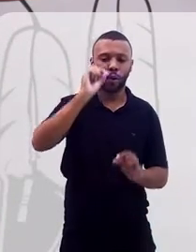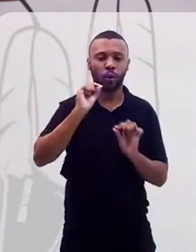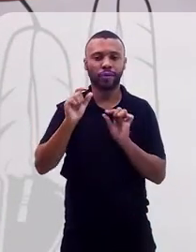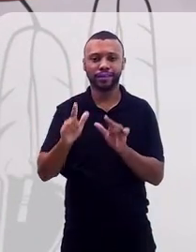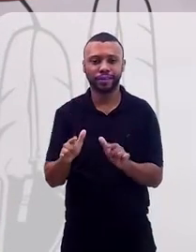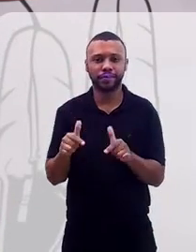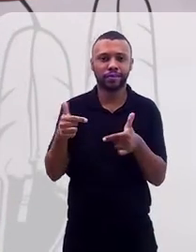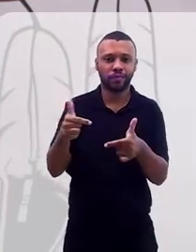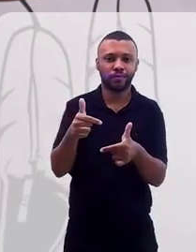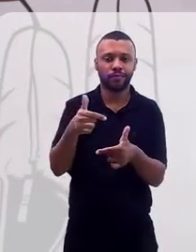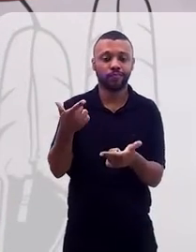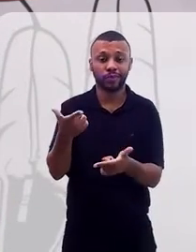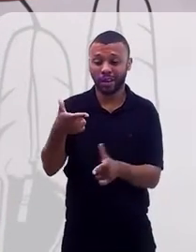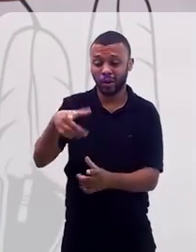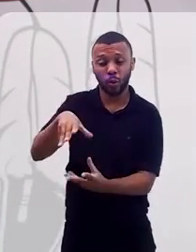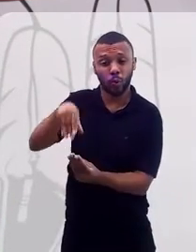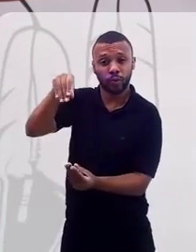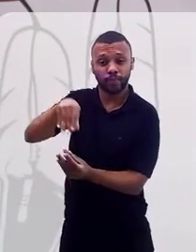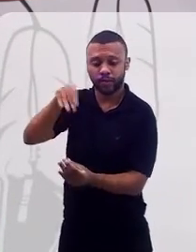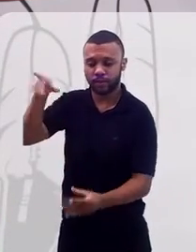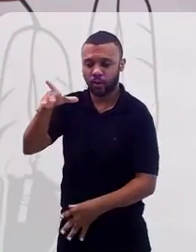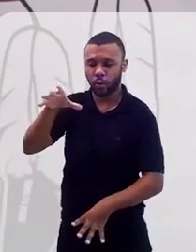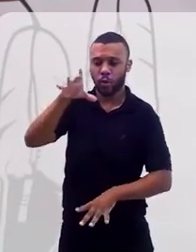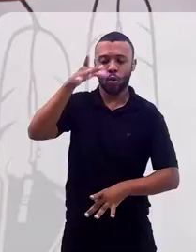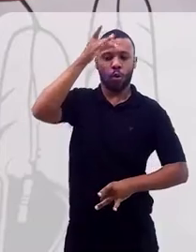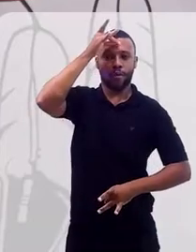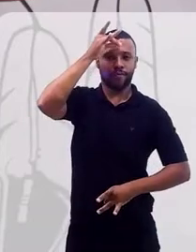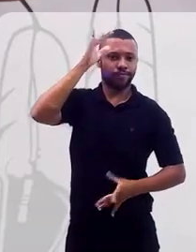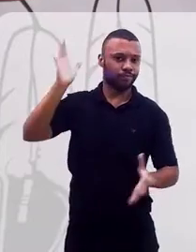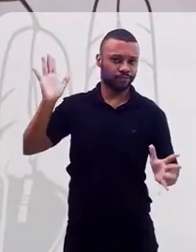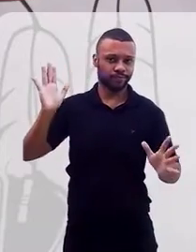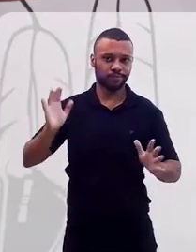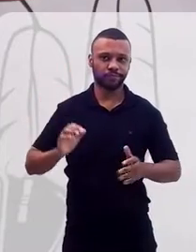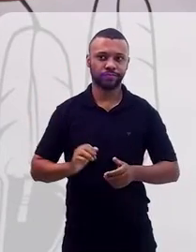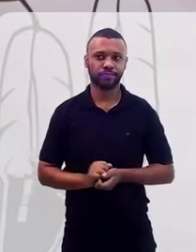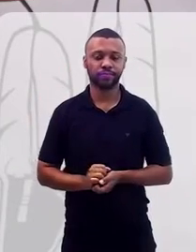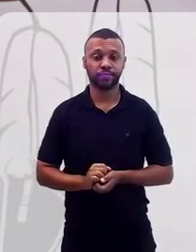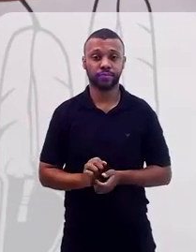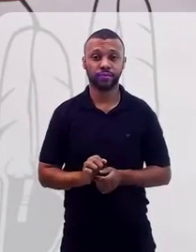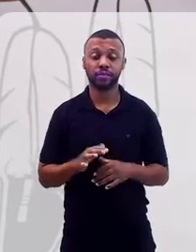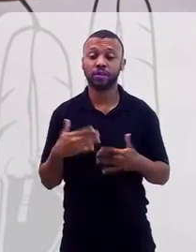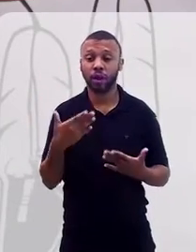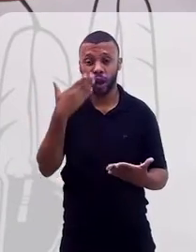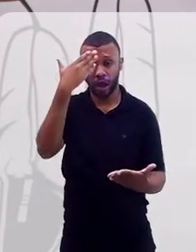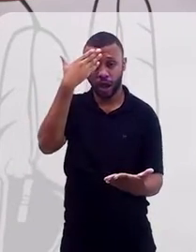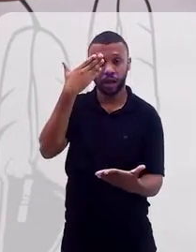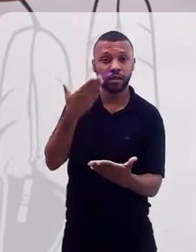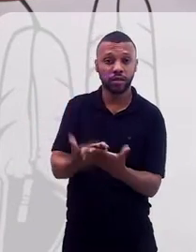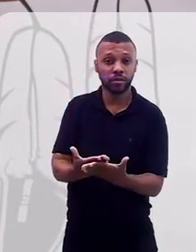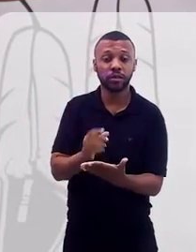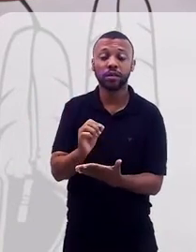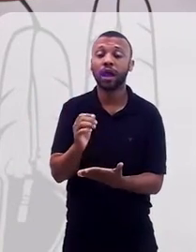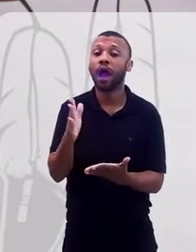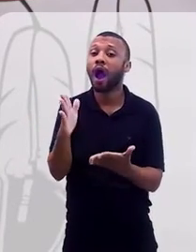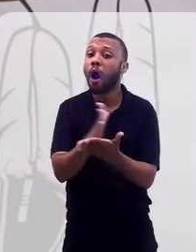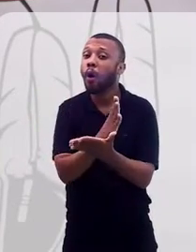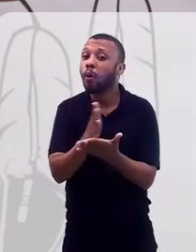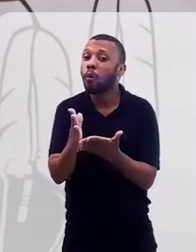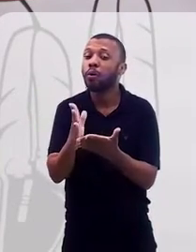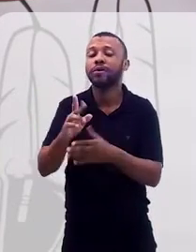que tá fazendo isso ou aquilo né você foi possuído por um um espírito acredito